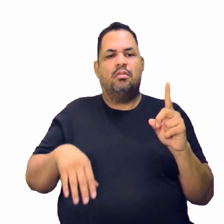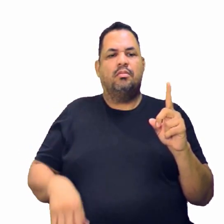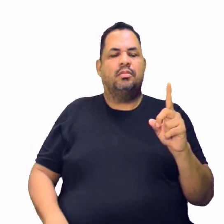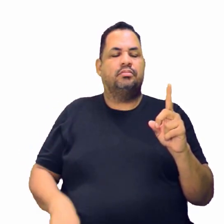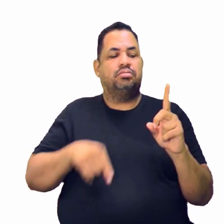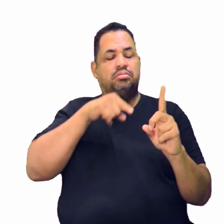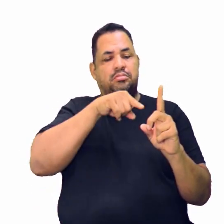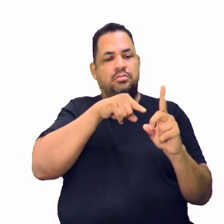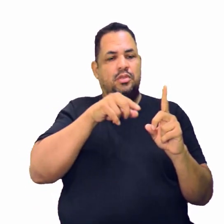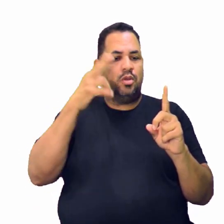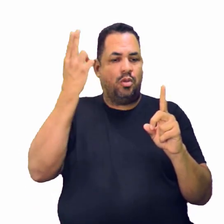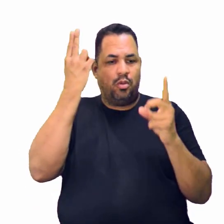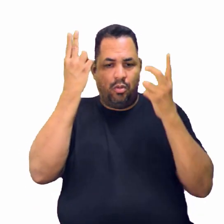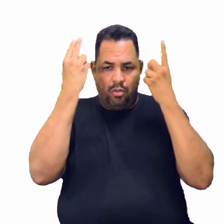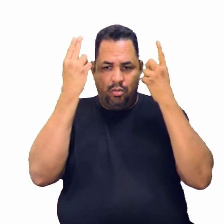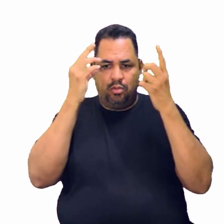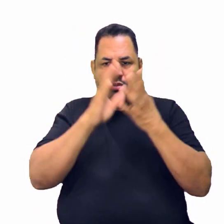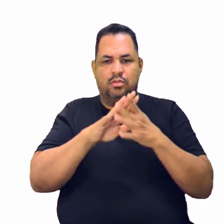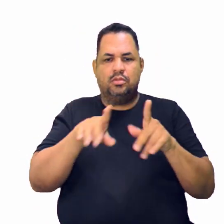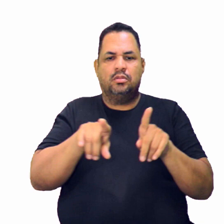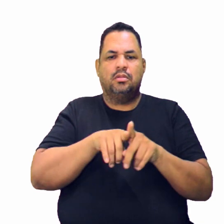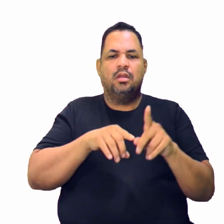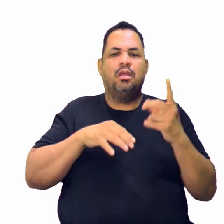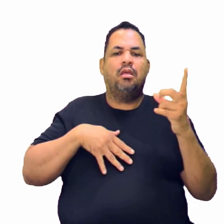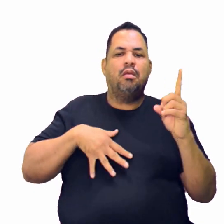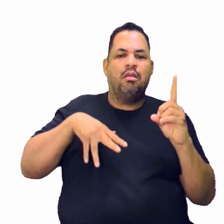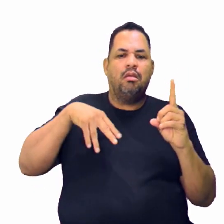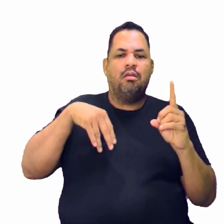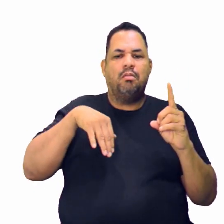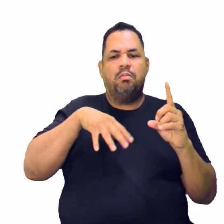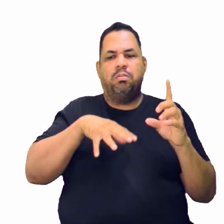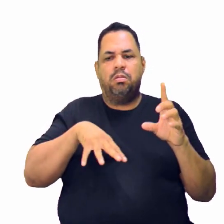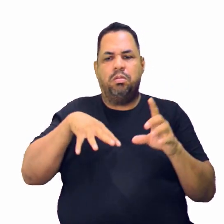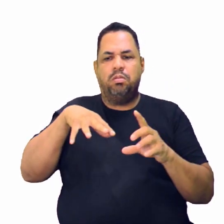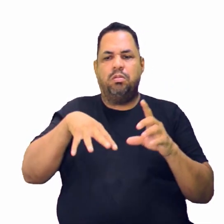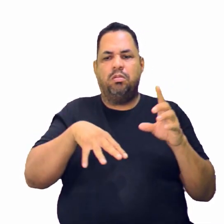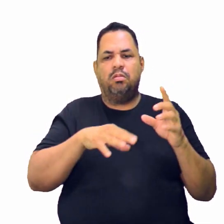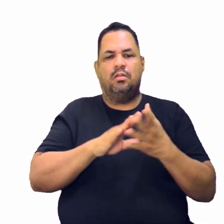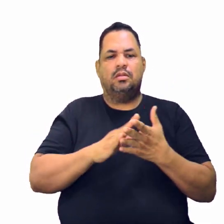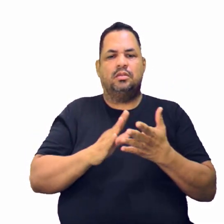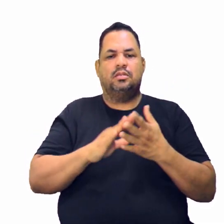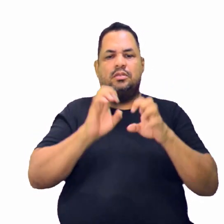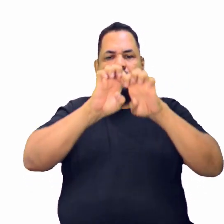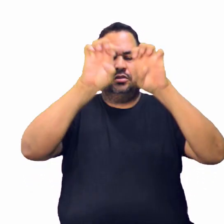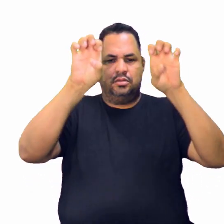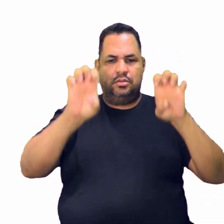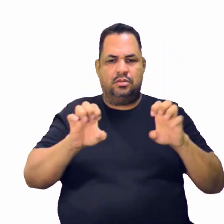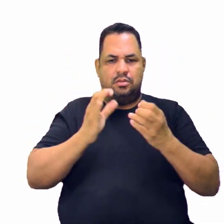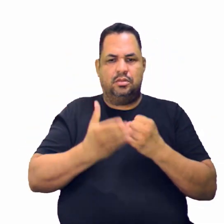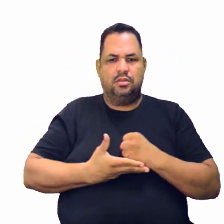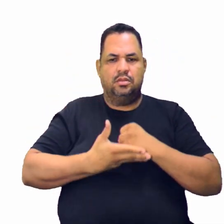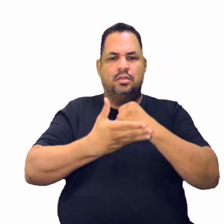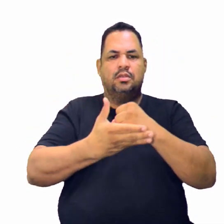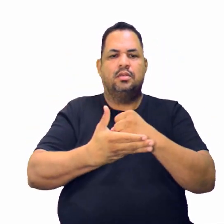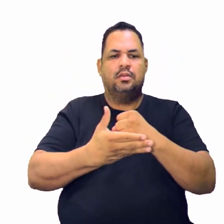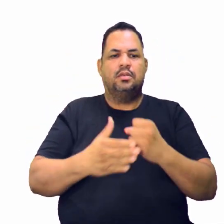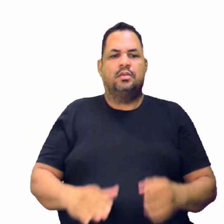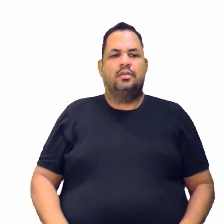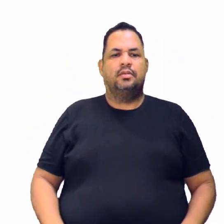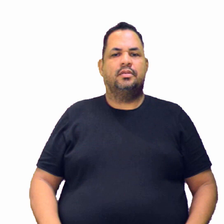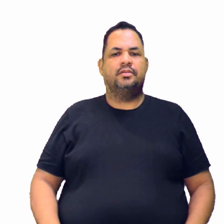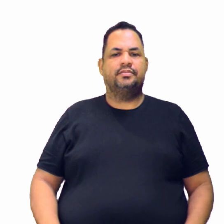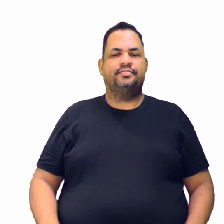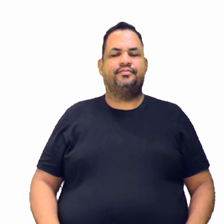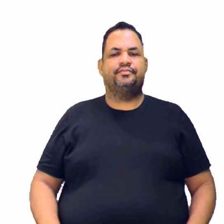o predicado vai devagar. Belezinha? Então, aqui são a estrutura básica para os elementos